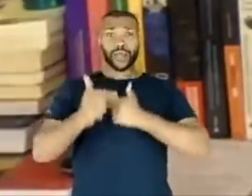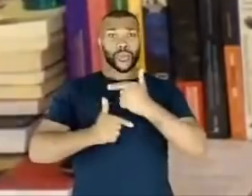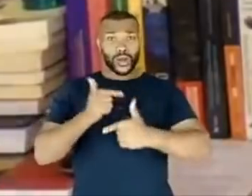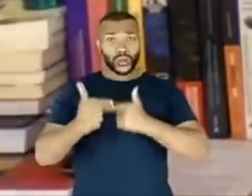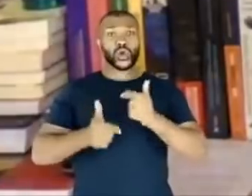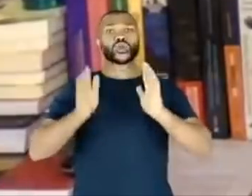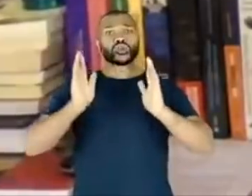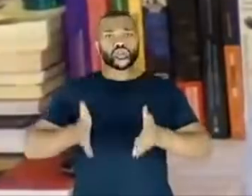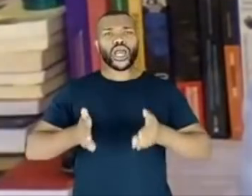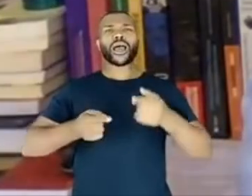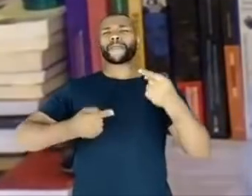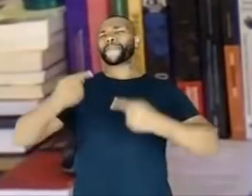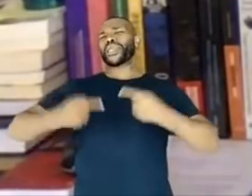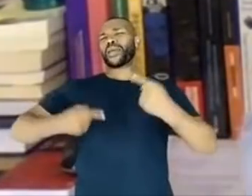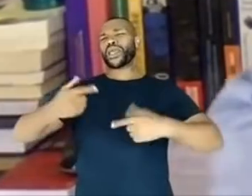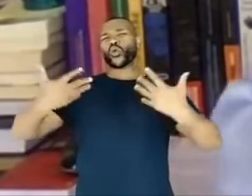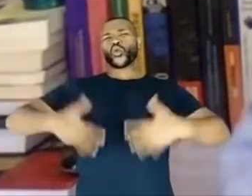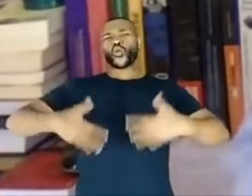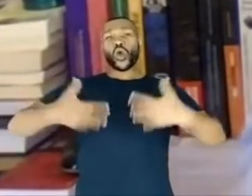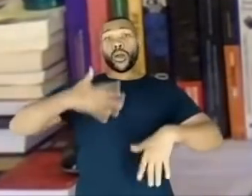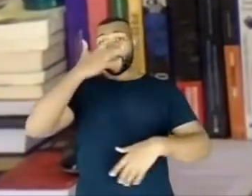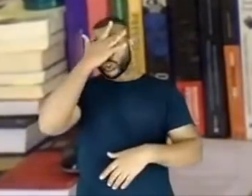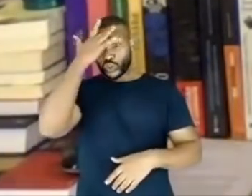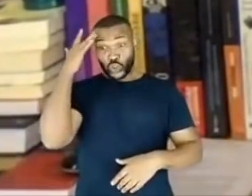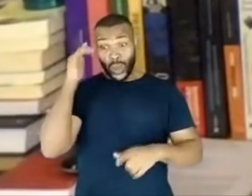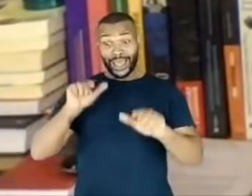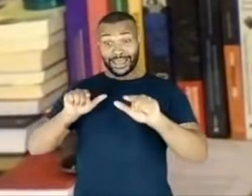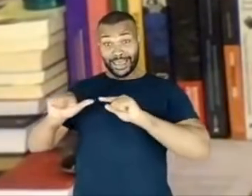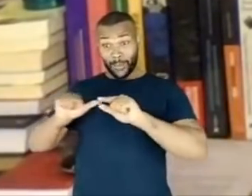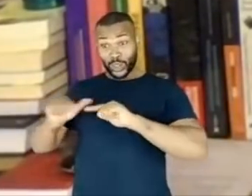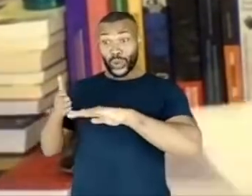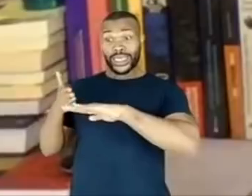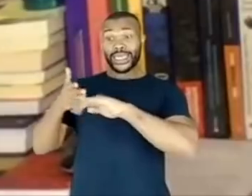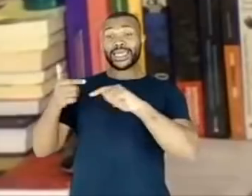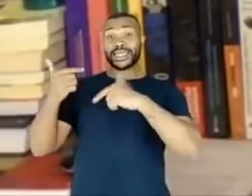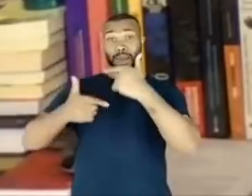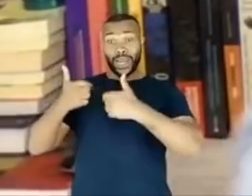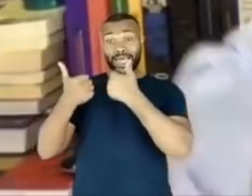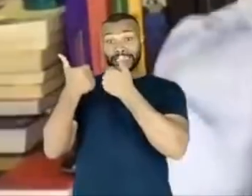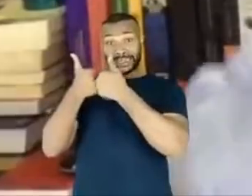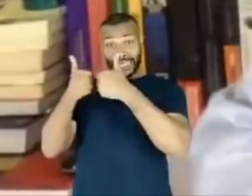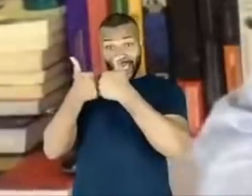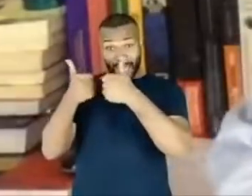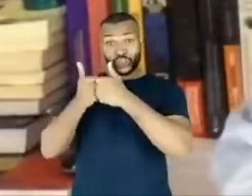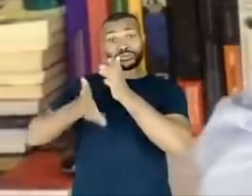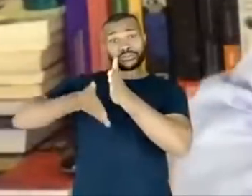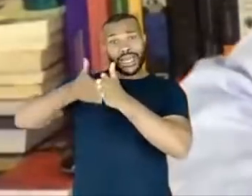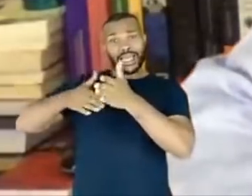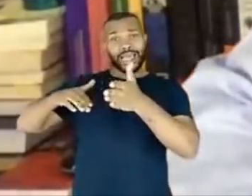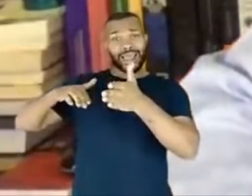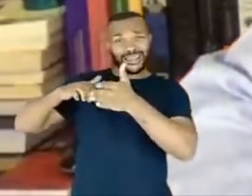tivemos para que o trabalhador que fosse acidentado no ônibus, no trem, entre a fábrica e o trabalho, na saída e na entrada, que ele